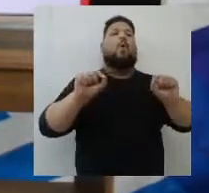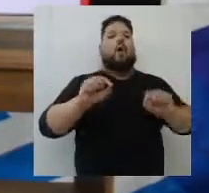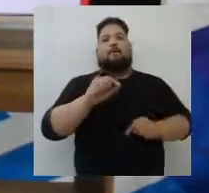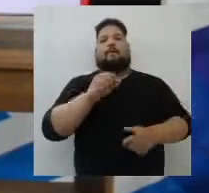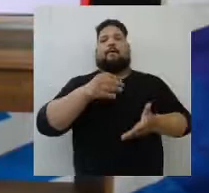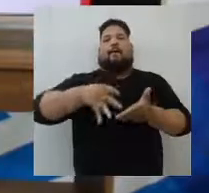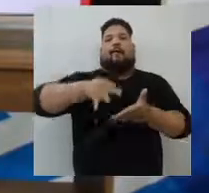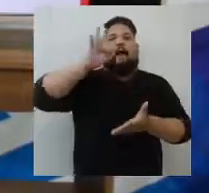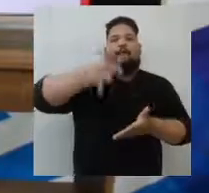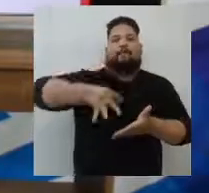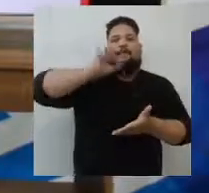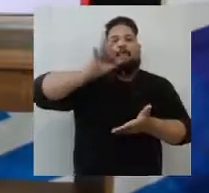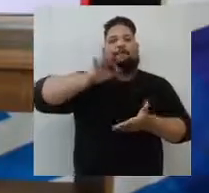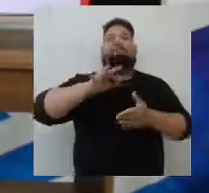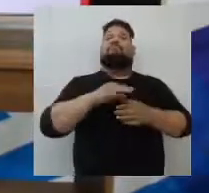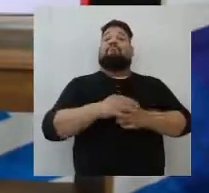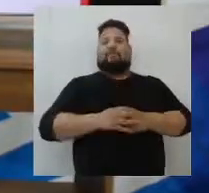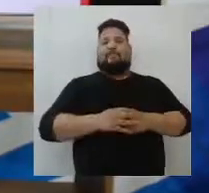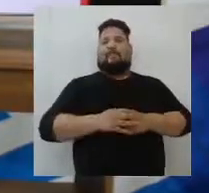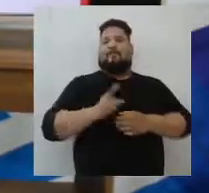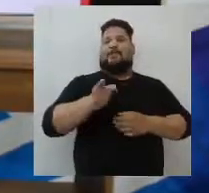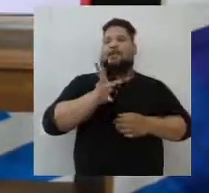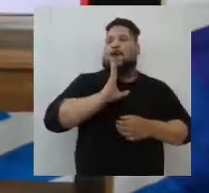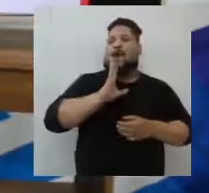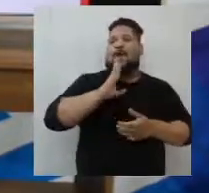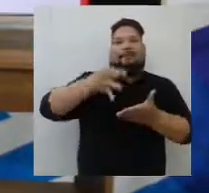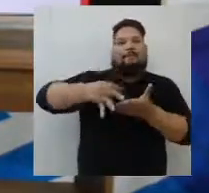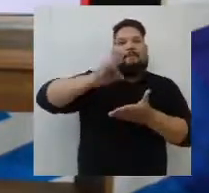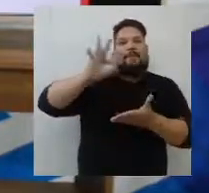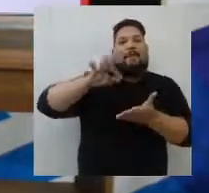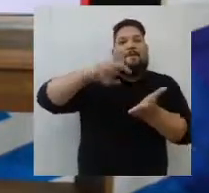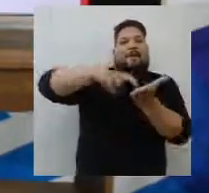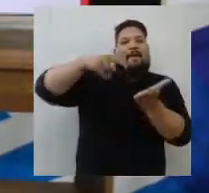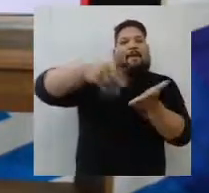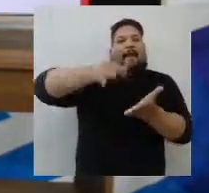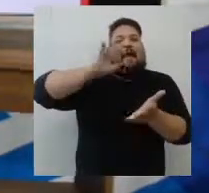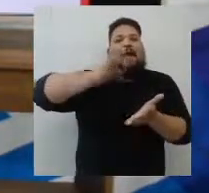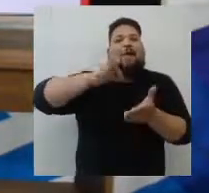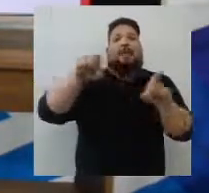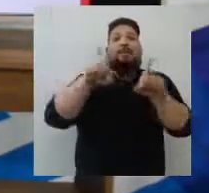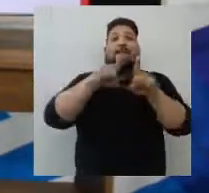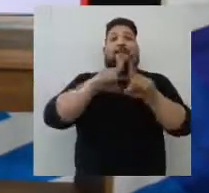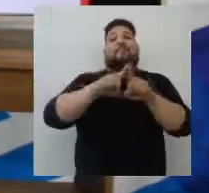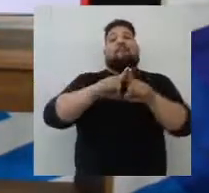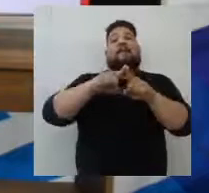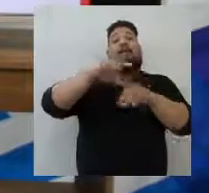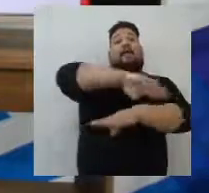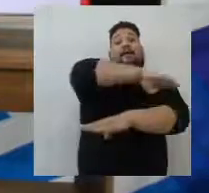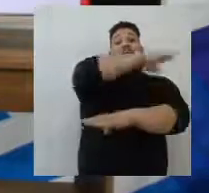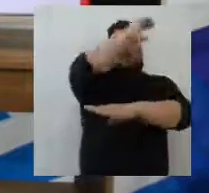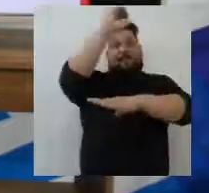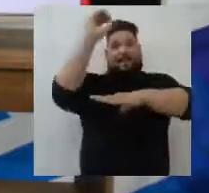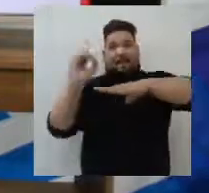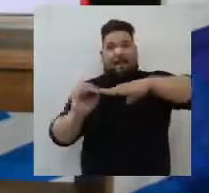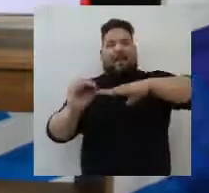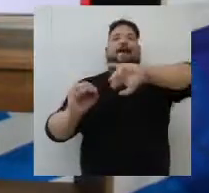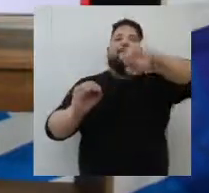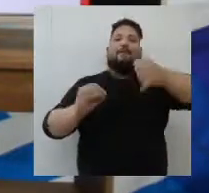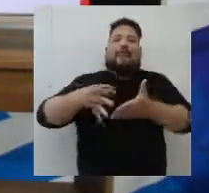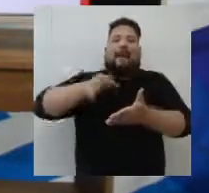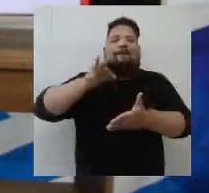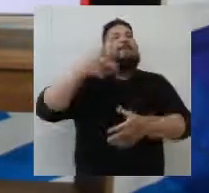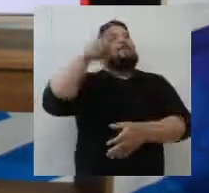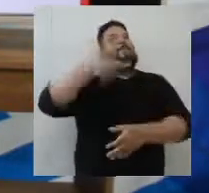Aquela coisinha que não pode faltar em muitos cafés da manhã ou até mesmo no finalzinho do dia. Os professores sabem bem do que eu estou